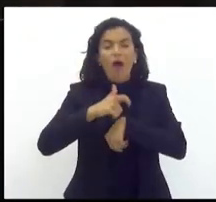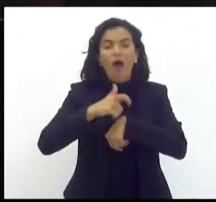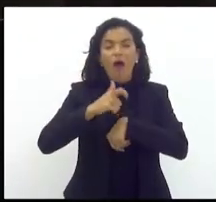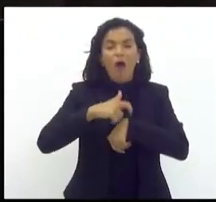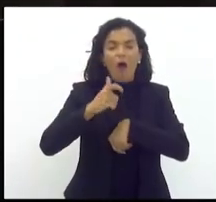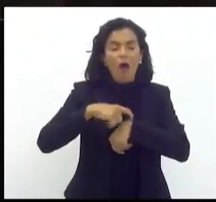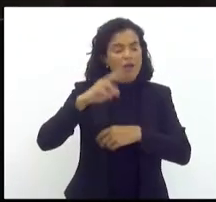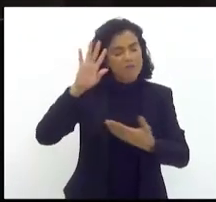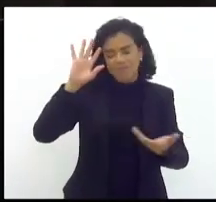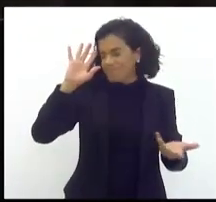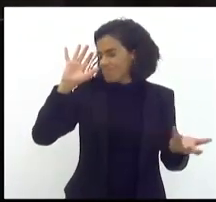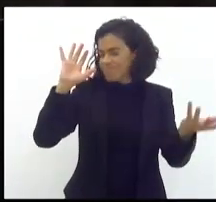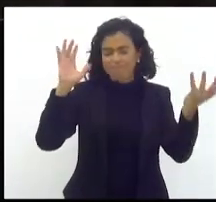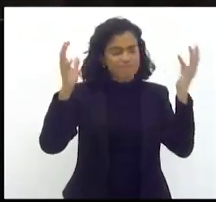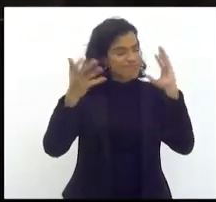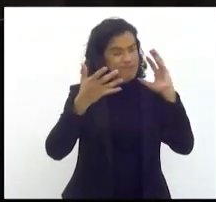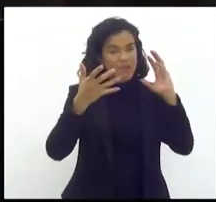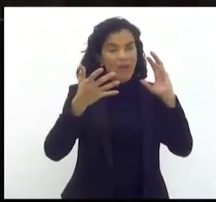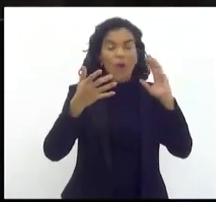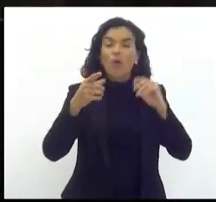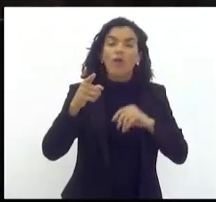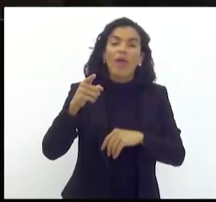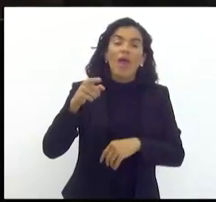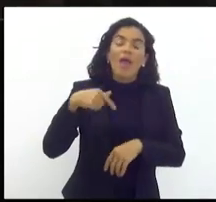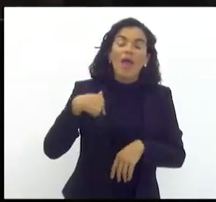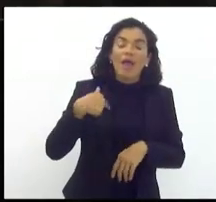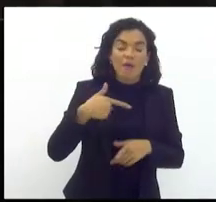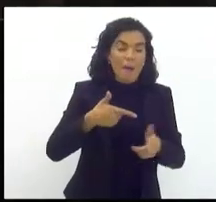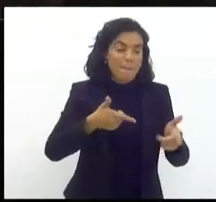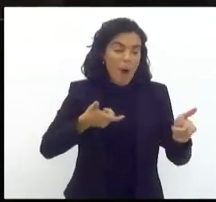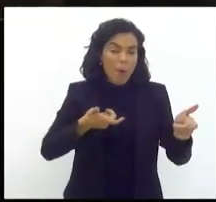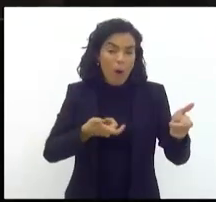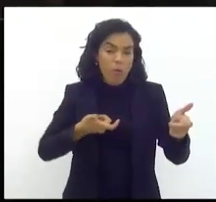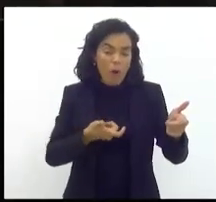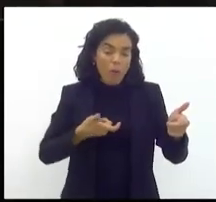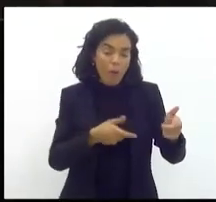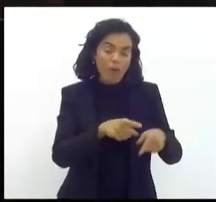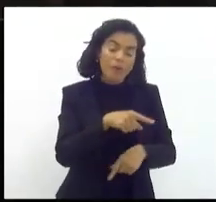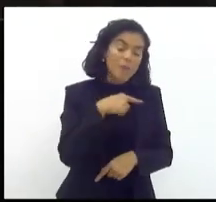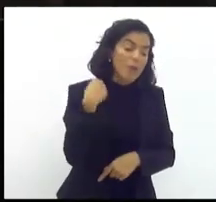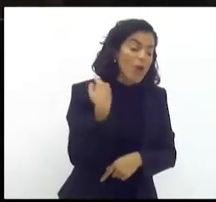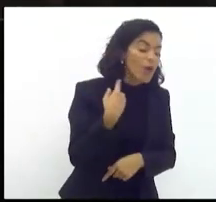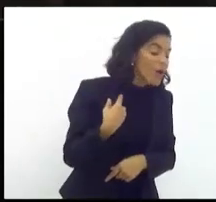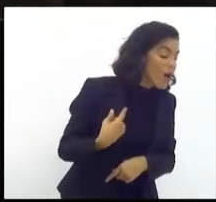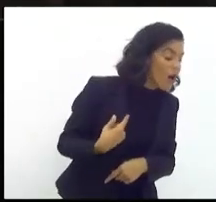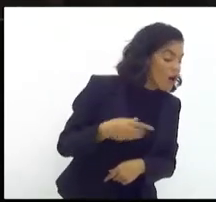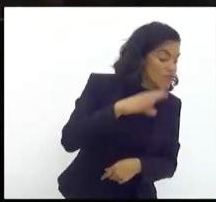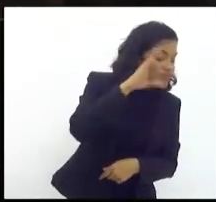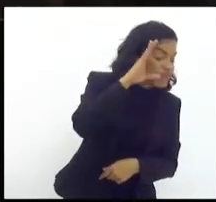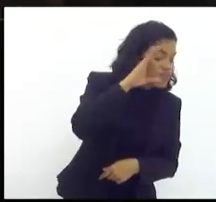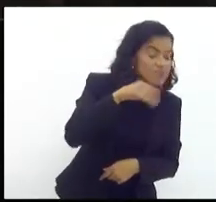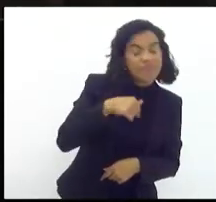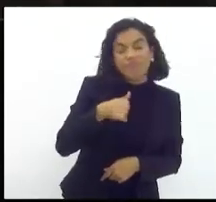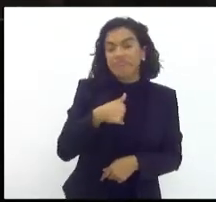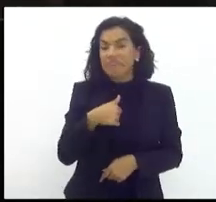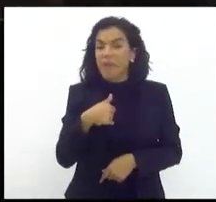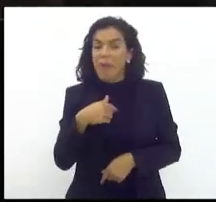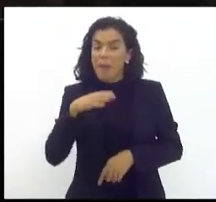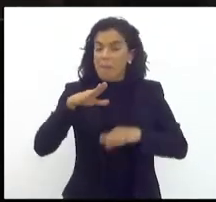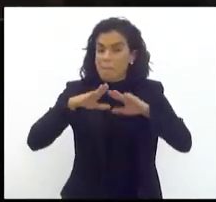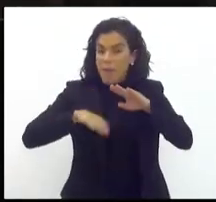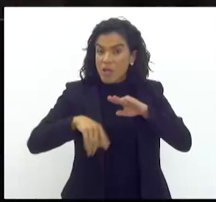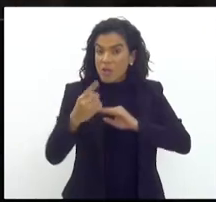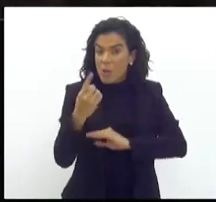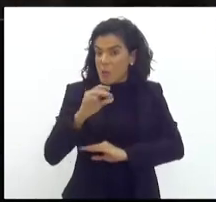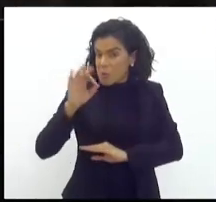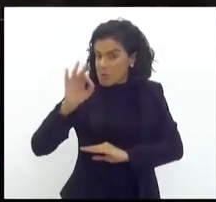caminho vai ser a próxima vítima e Óbvio se a gente tem aí menos de um por